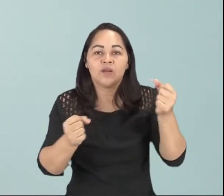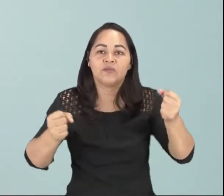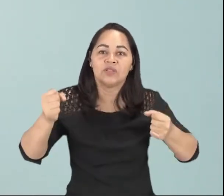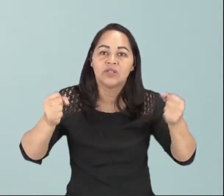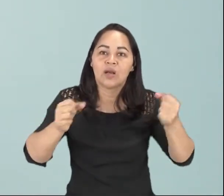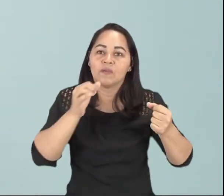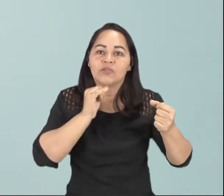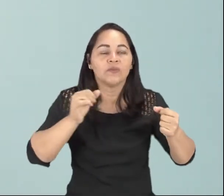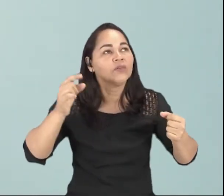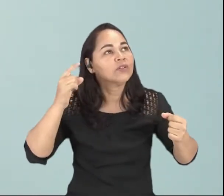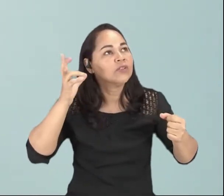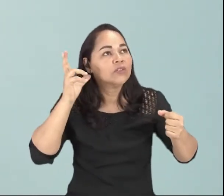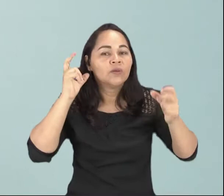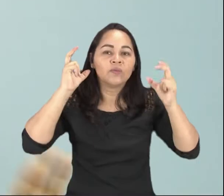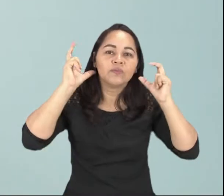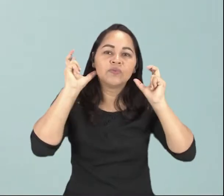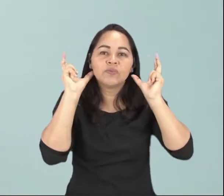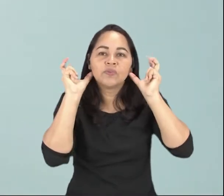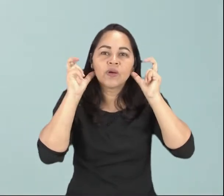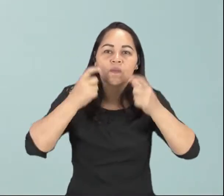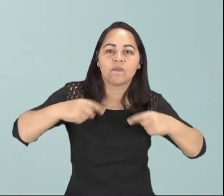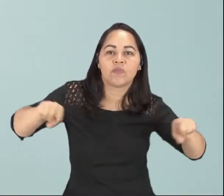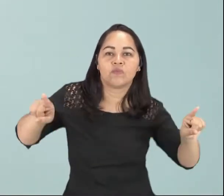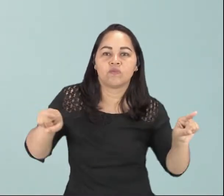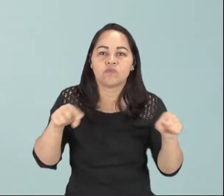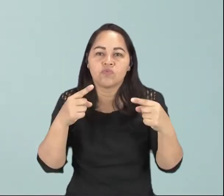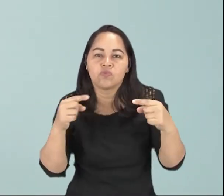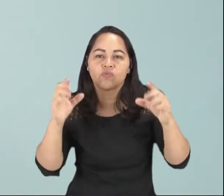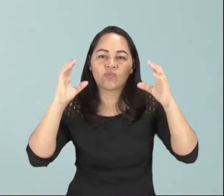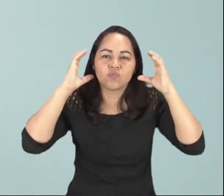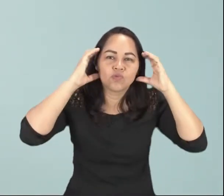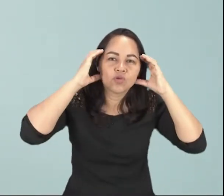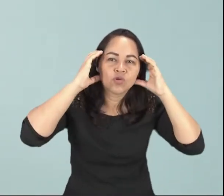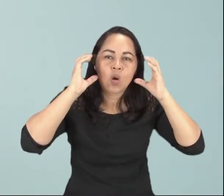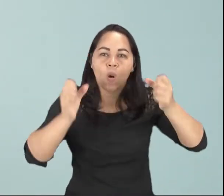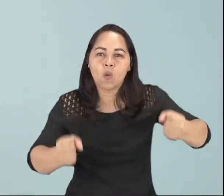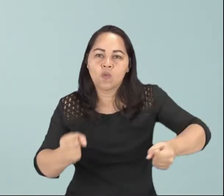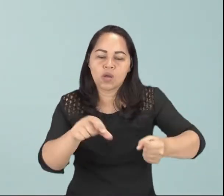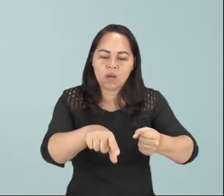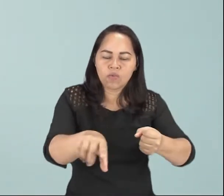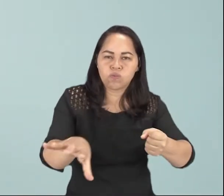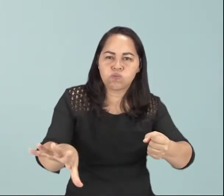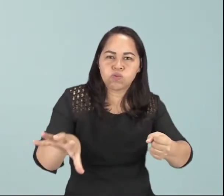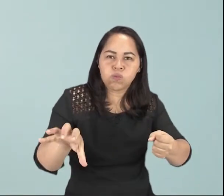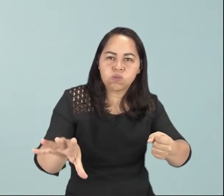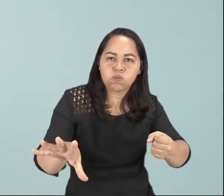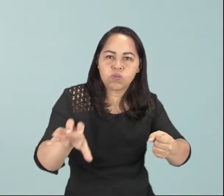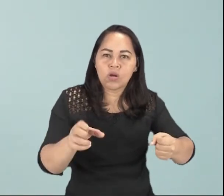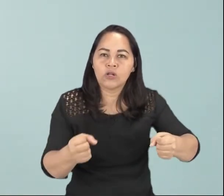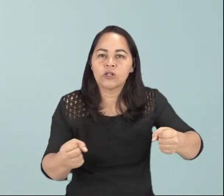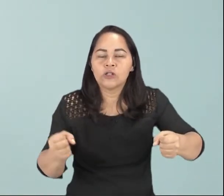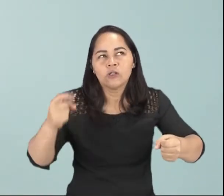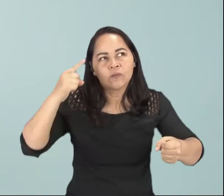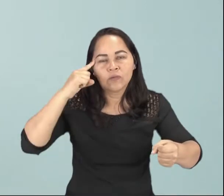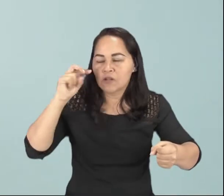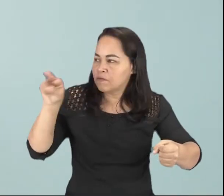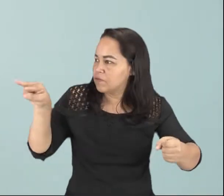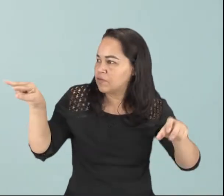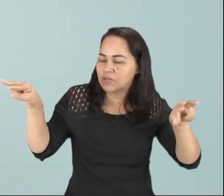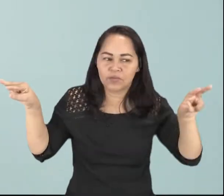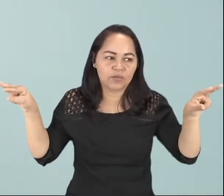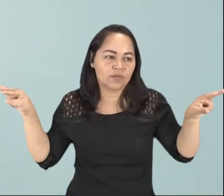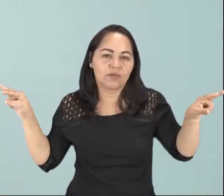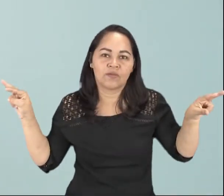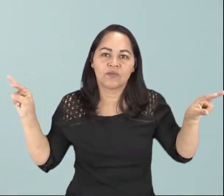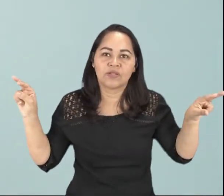está escutando uma música no fone de ouvido, ou ele está tocando ali no rádio do carro, e aí você começa a escutar a música e ver as pessoas como se vocês